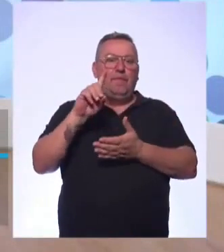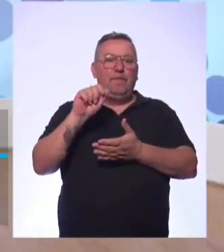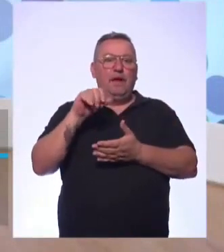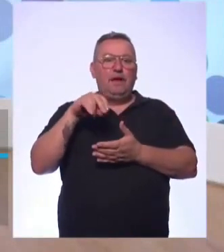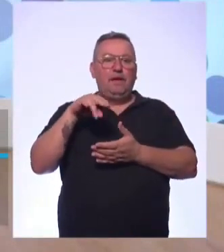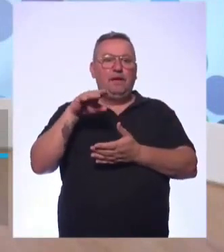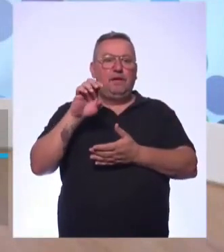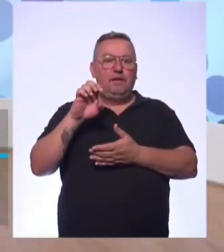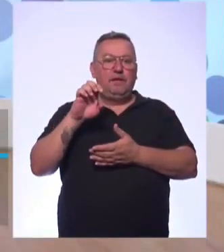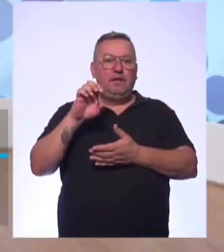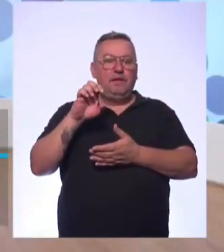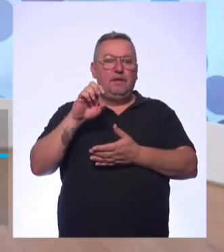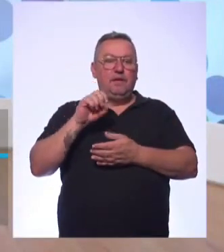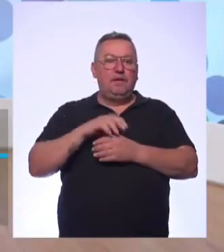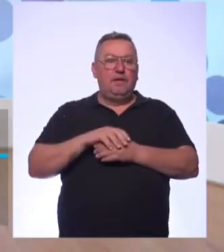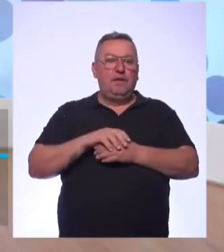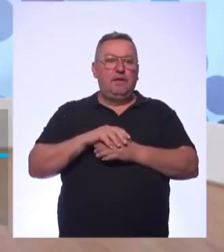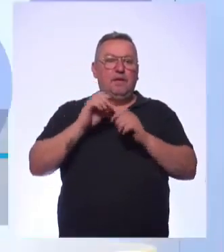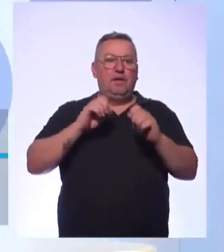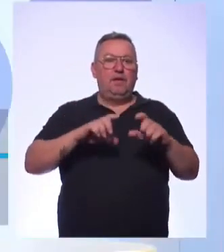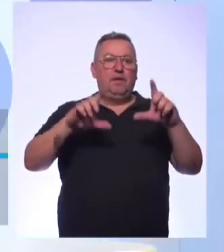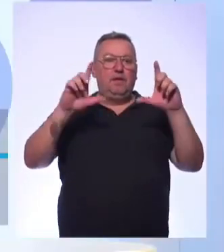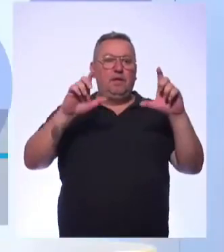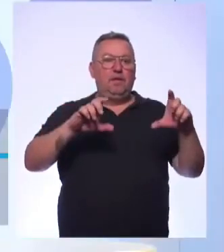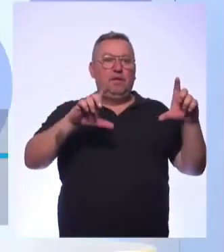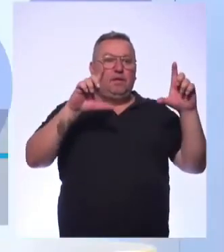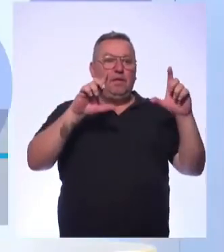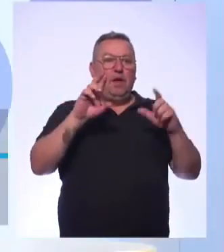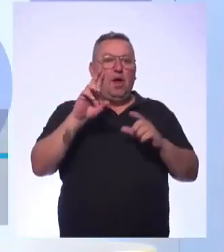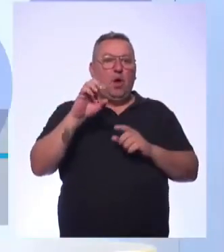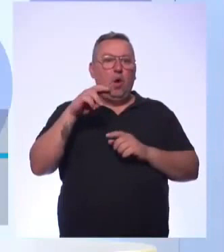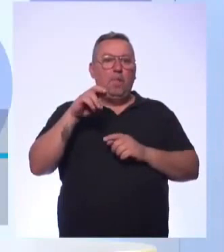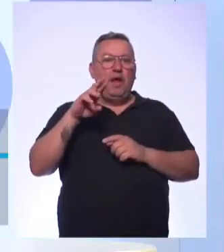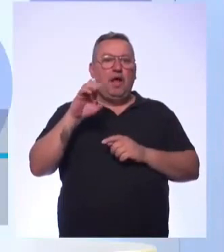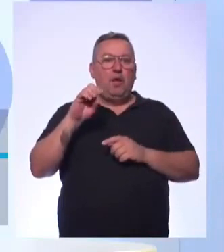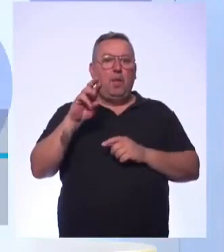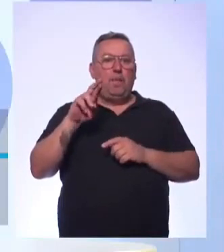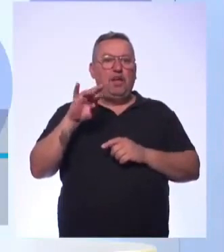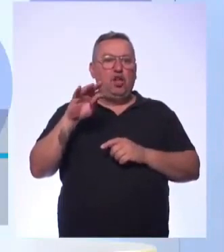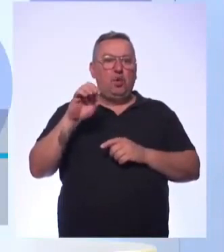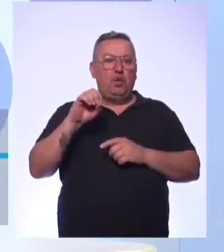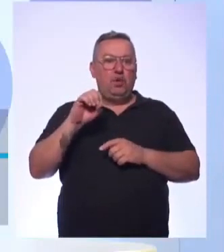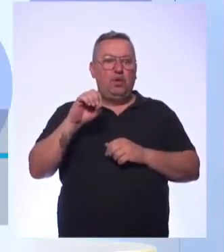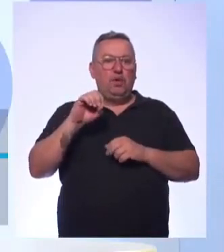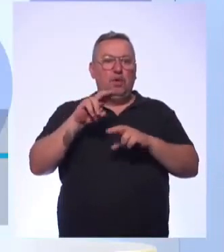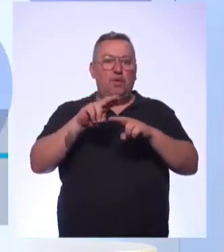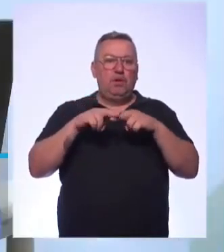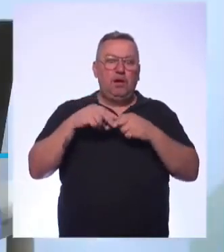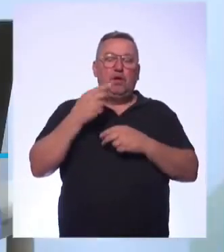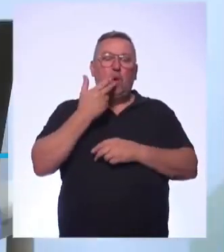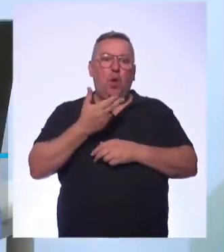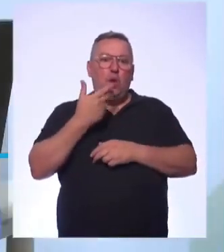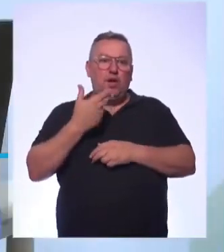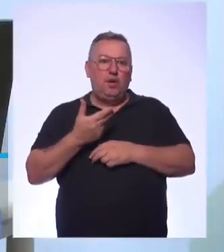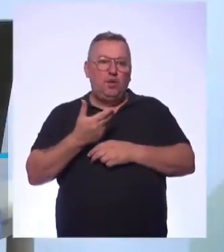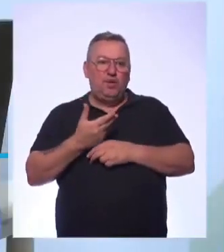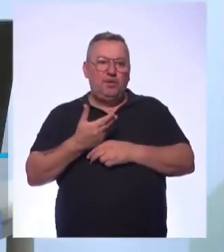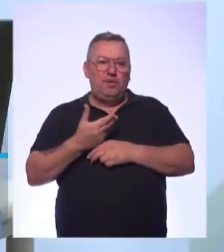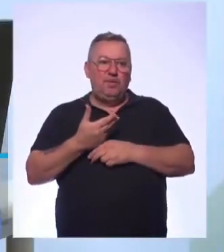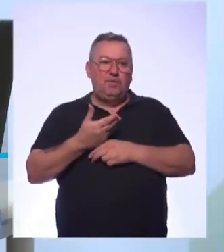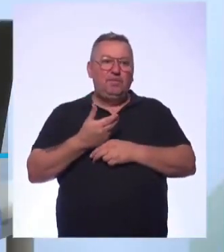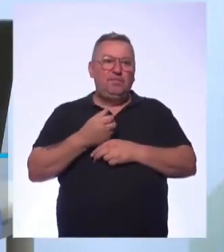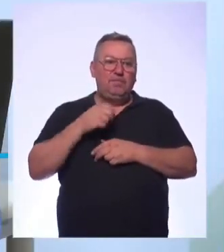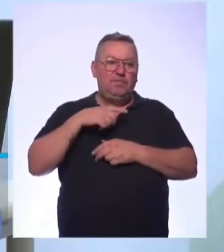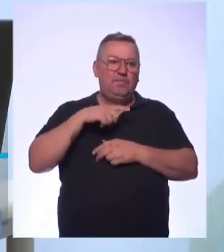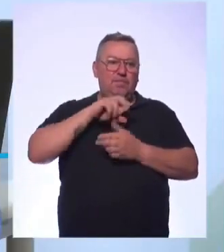você falou? Que se as imagens eram do Romero Brito, acho que ela... Acho que foi. por conta do colorido, Por né? conta do colorido, às vezes tem uns